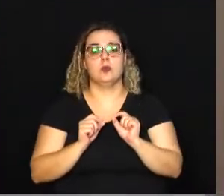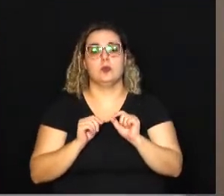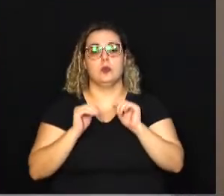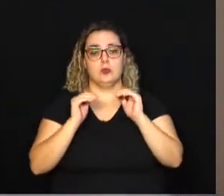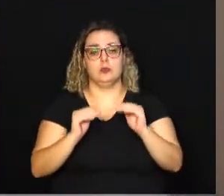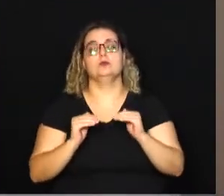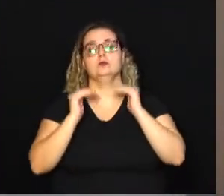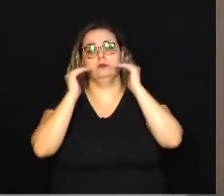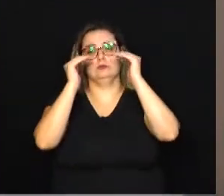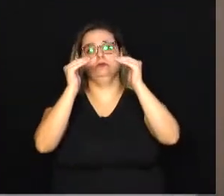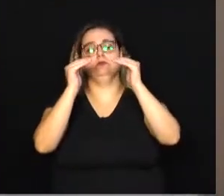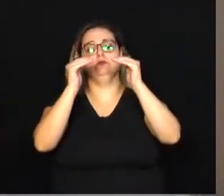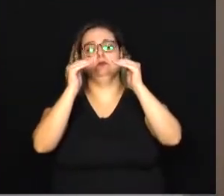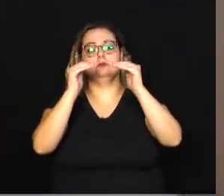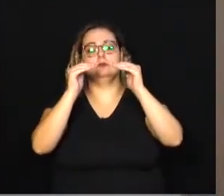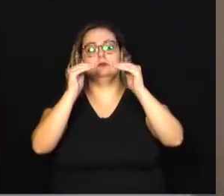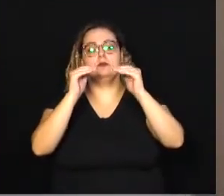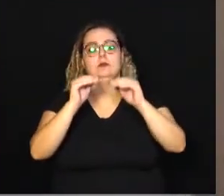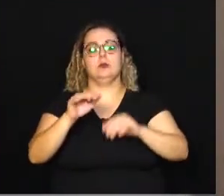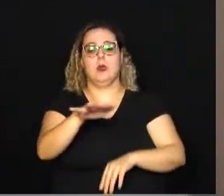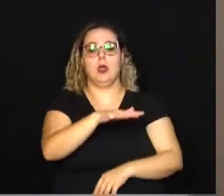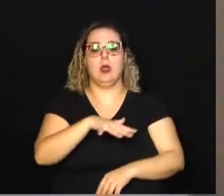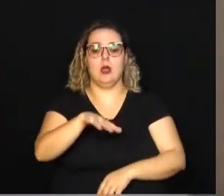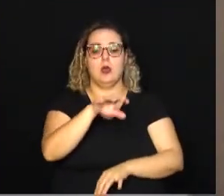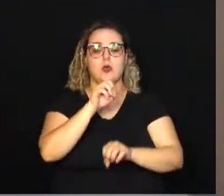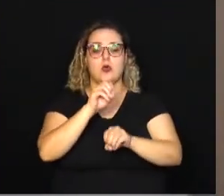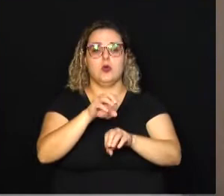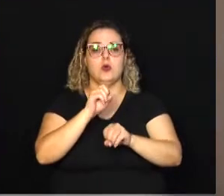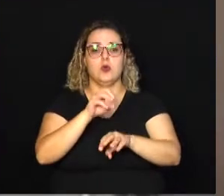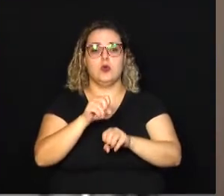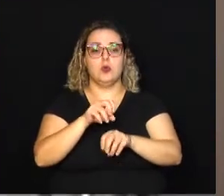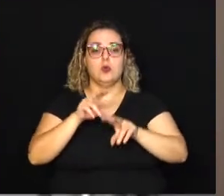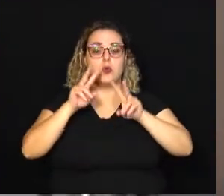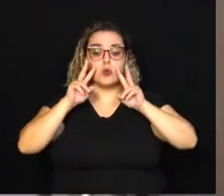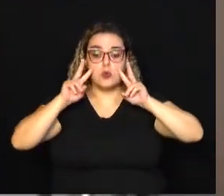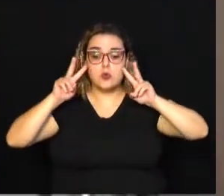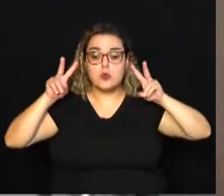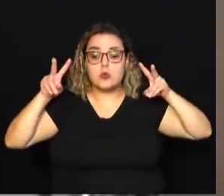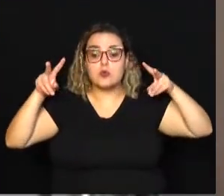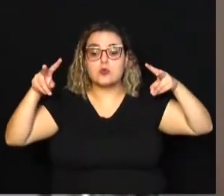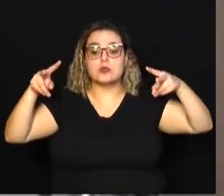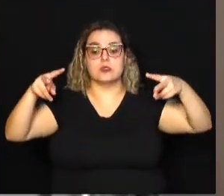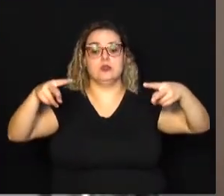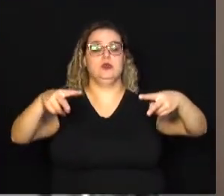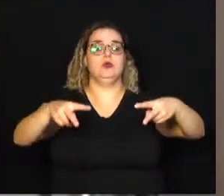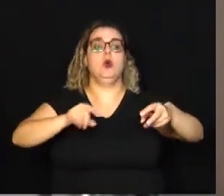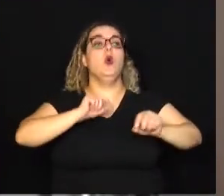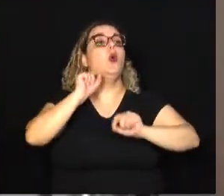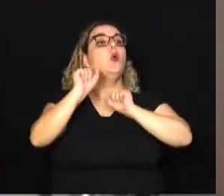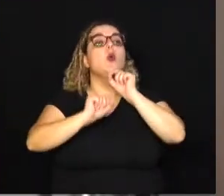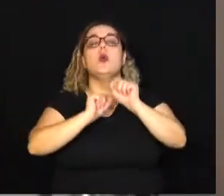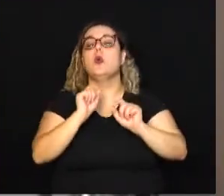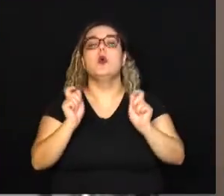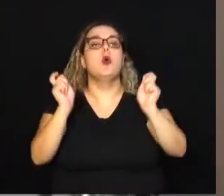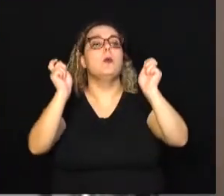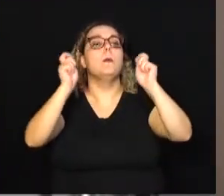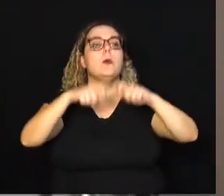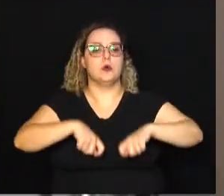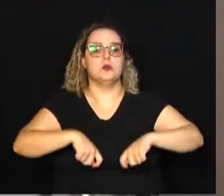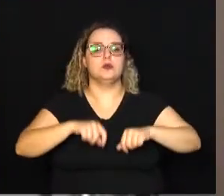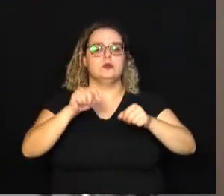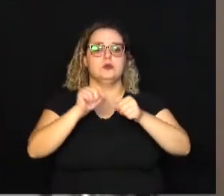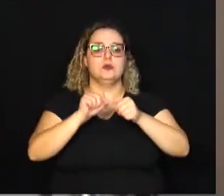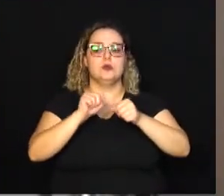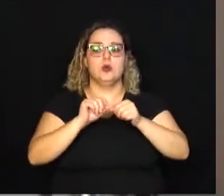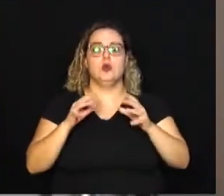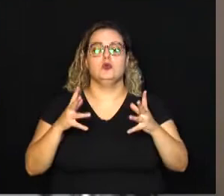ensino olhar para o que é possível fazer com aquilo que